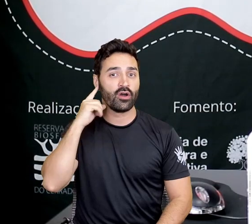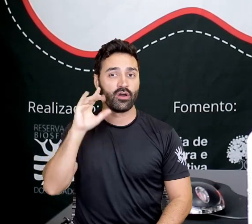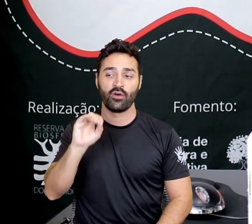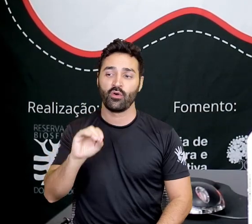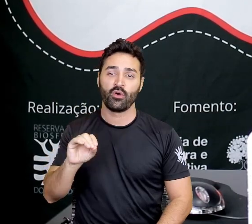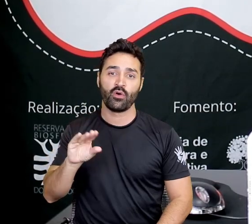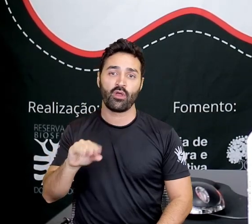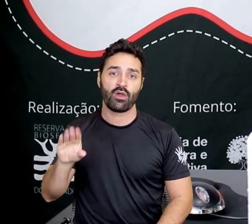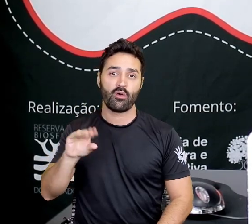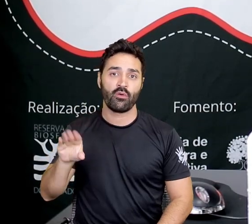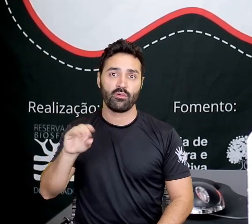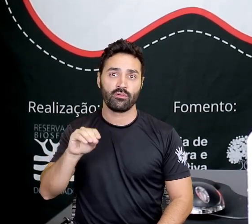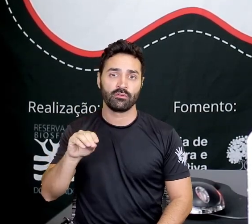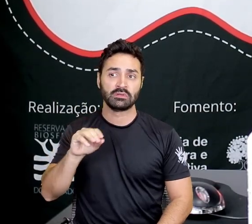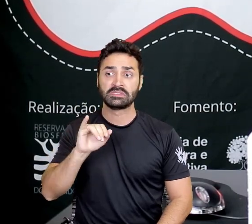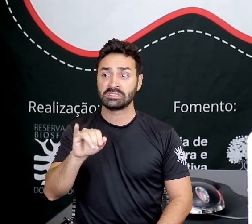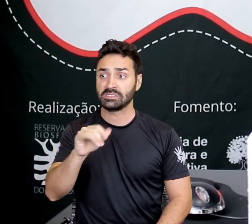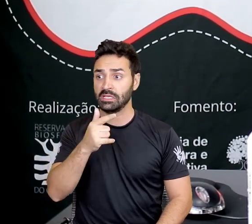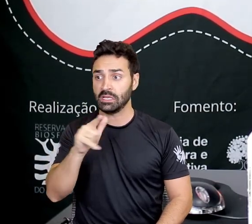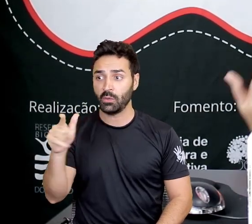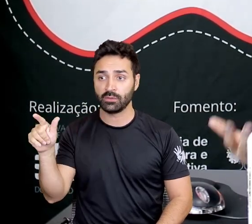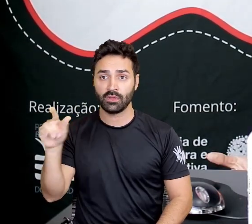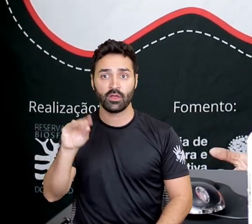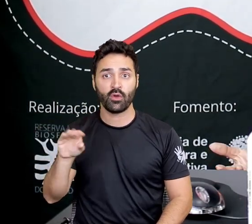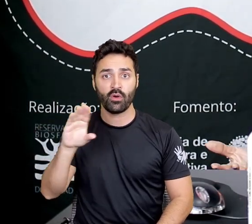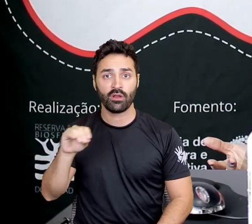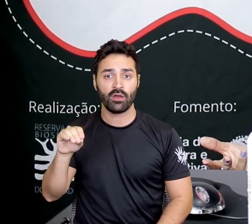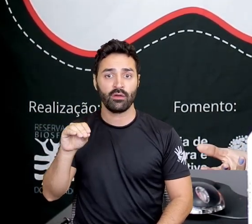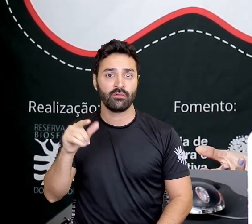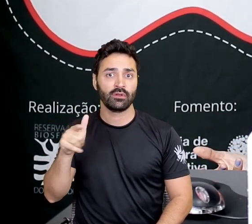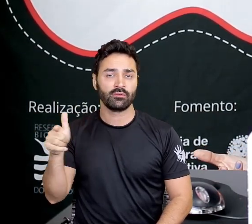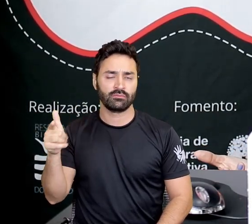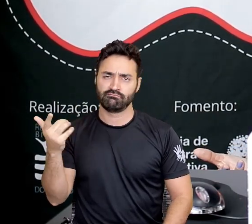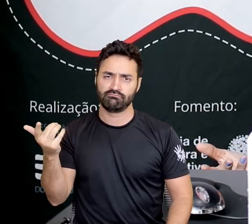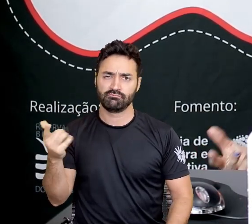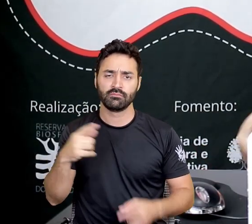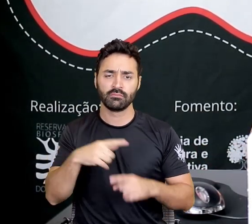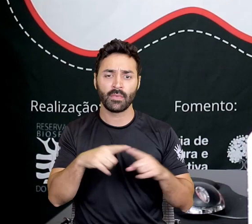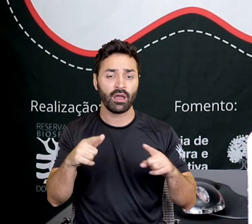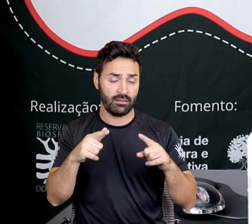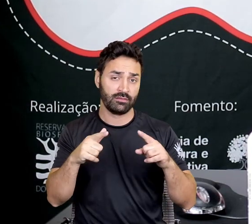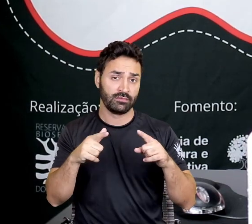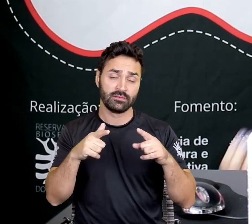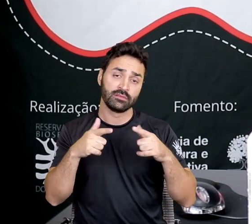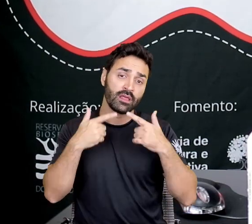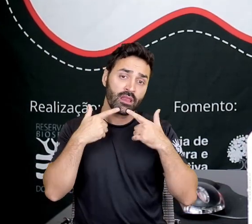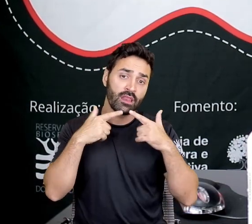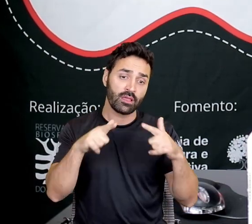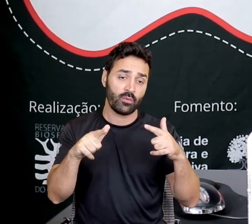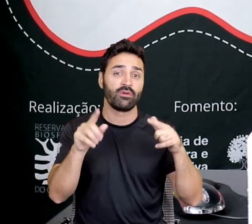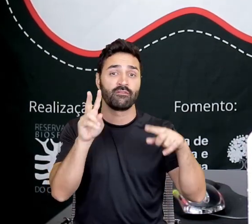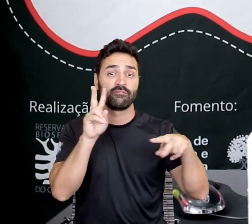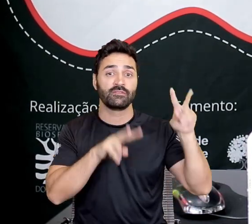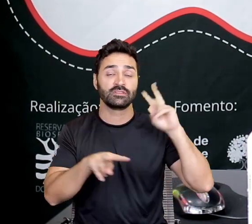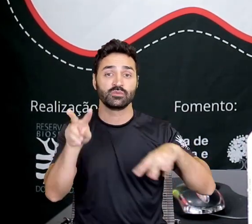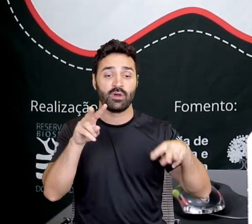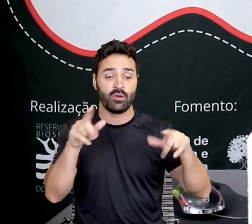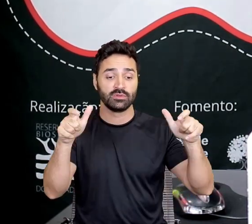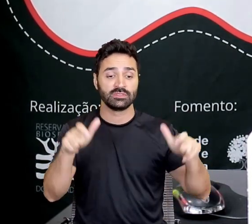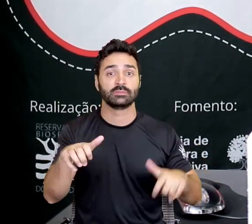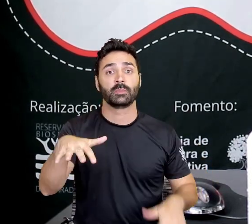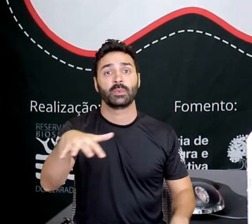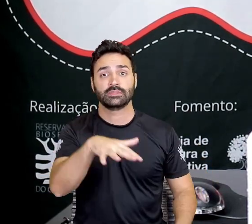tenho comunicação. Não, eu tenho comunicação através de uma língua visoespacial, uma língua visual, que é a língua de sinais.